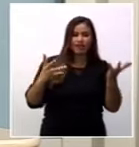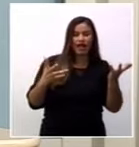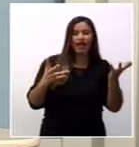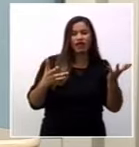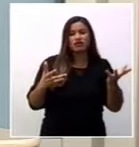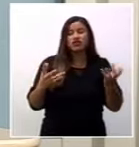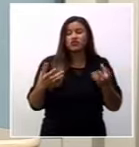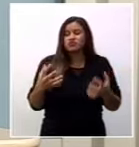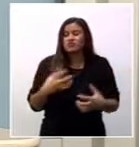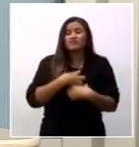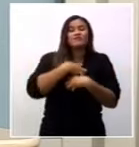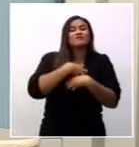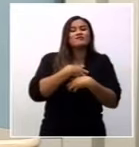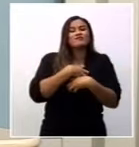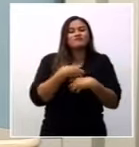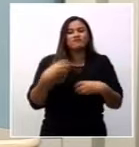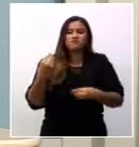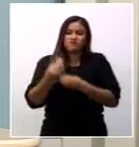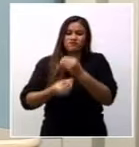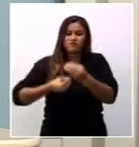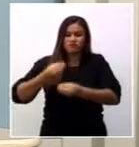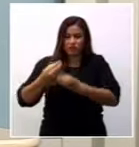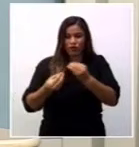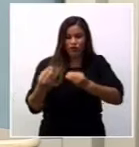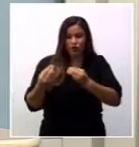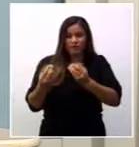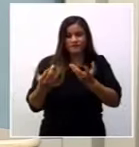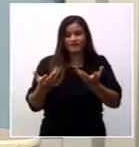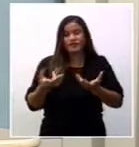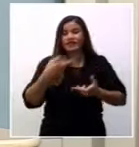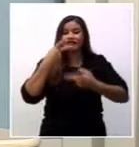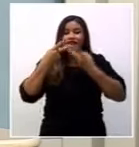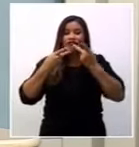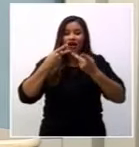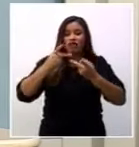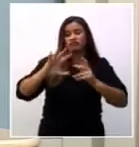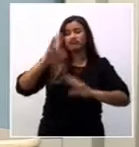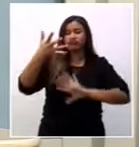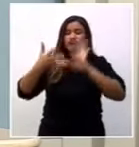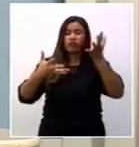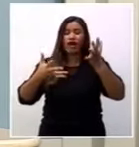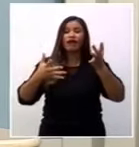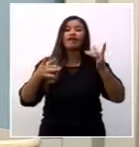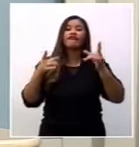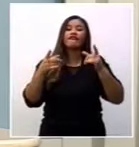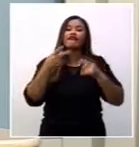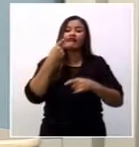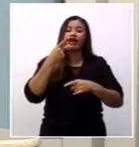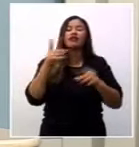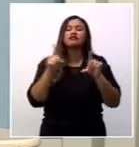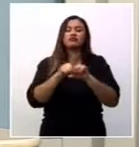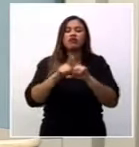isso comove, né? Quando a gente fala em desastres, a gente está falando em solidariedade, a gente está falando muitas vezes em